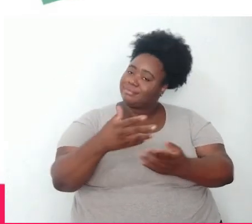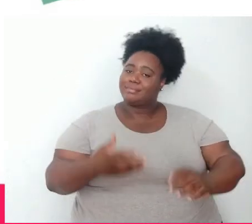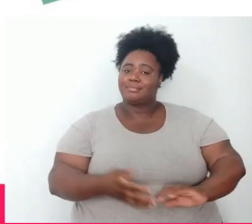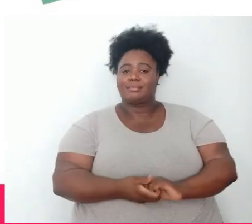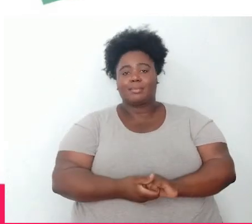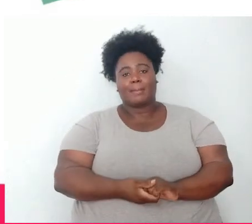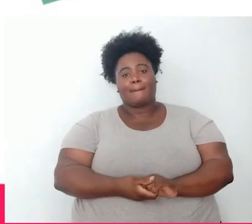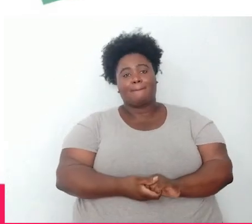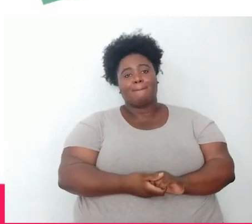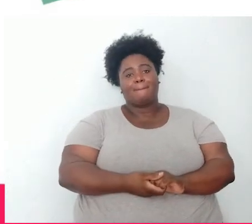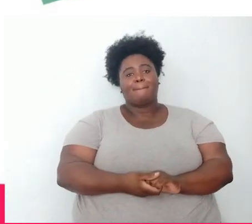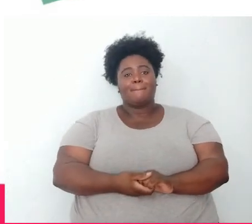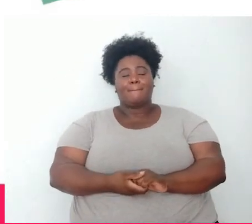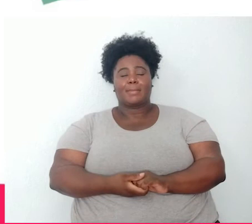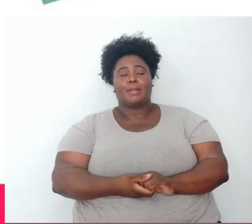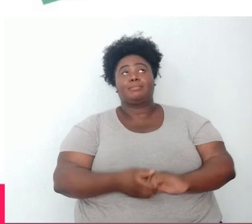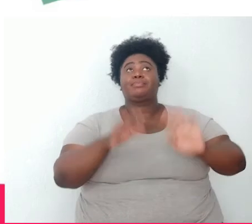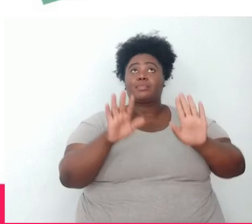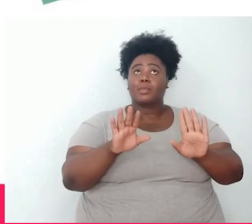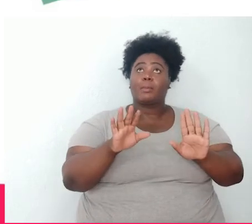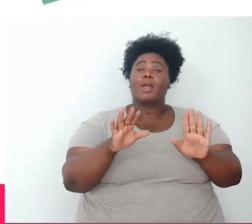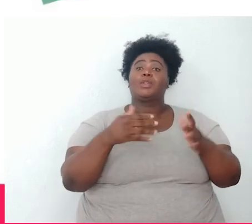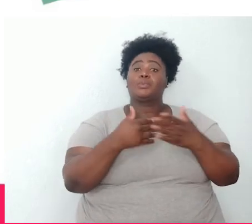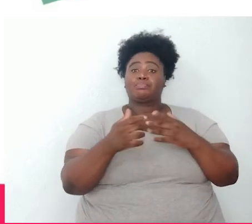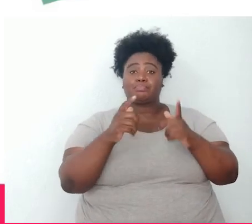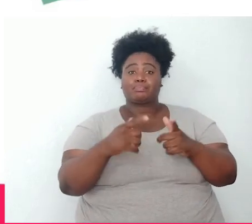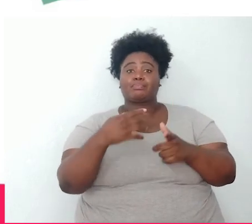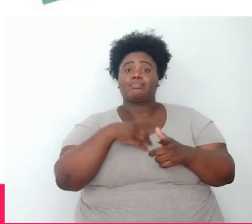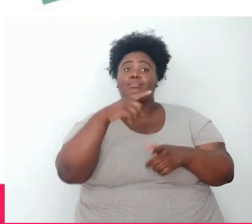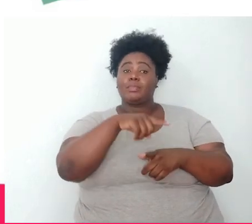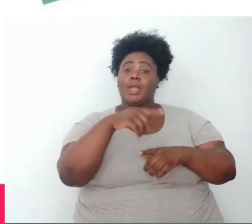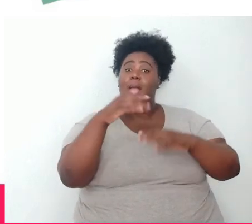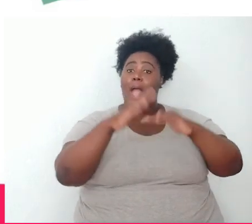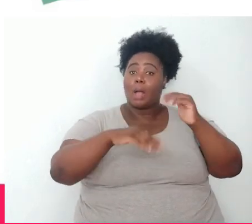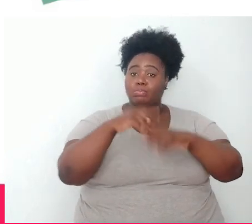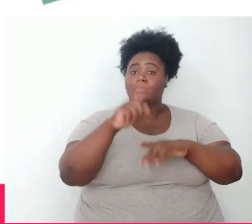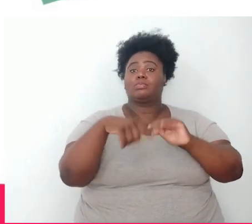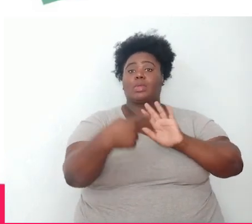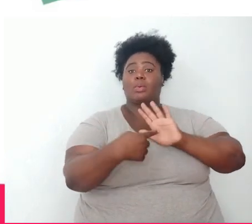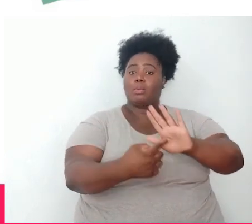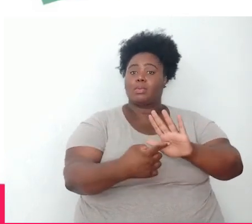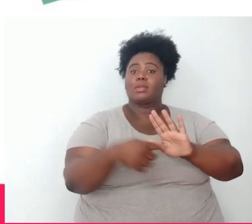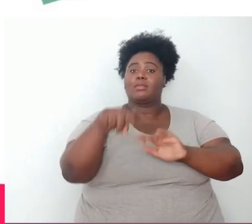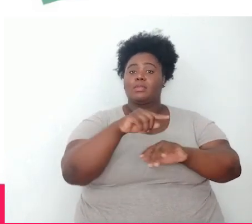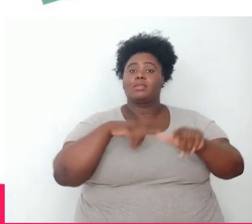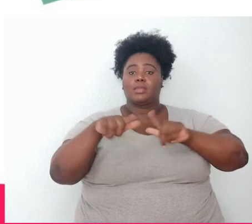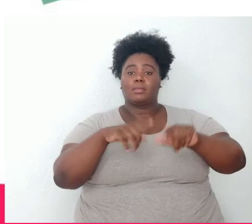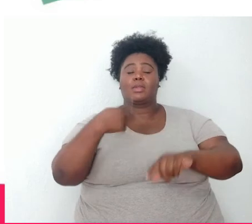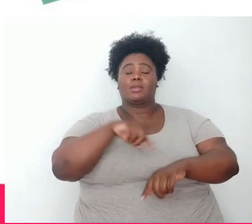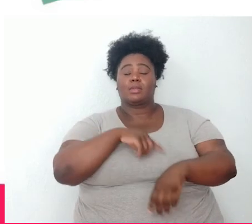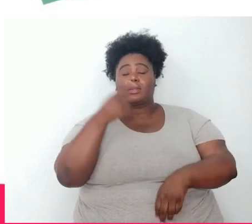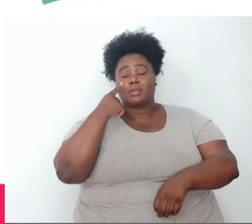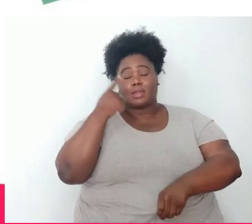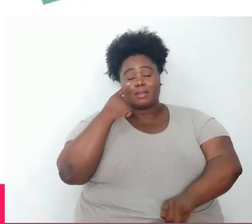Total. Mas, de qualquer maneira, a produção em performance, né, e no caso aqui dos trabalhos que a gente